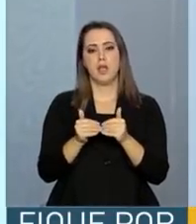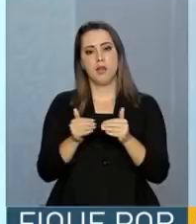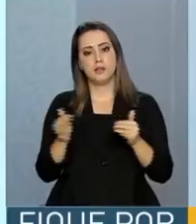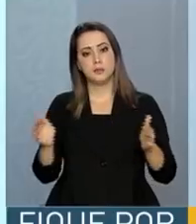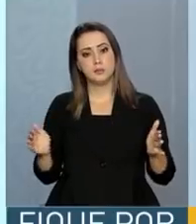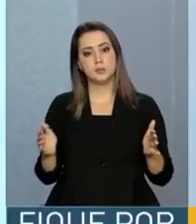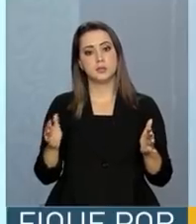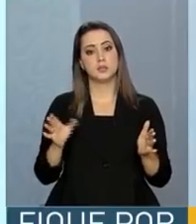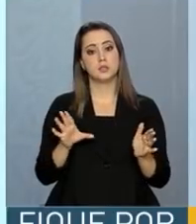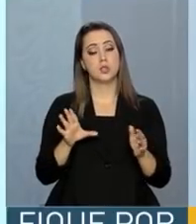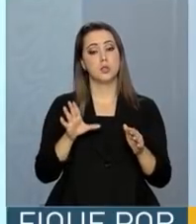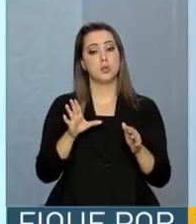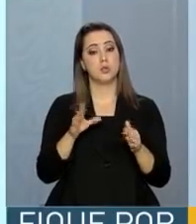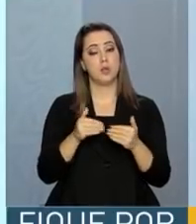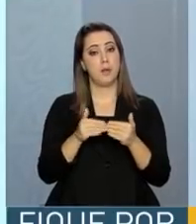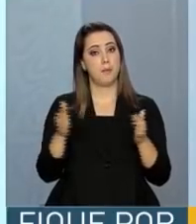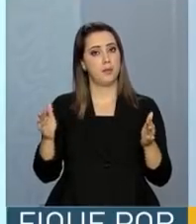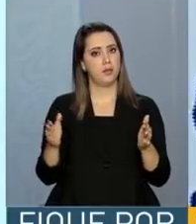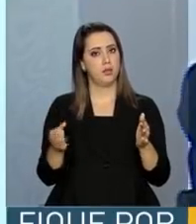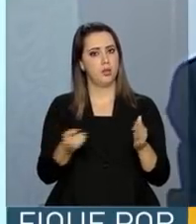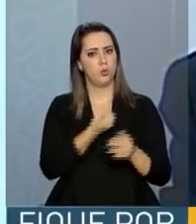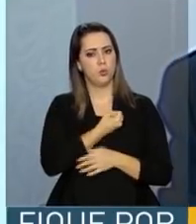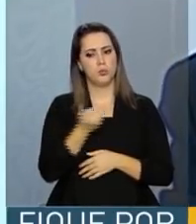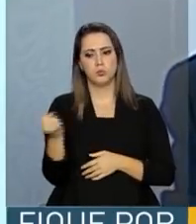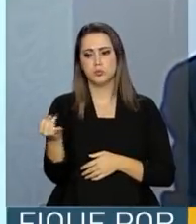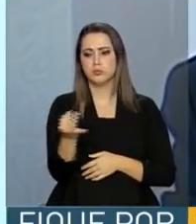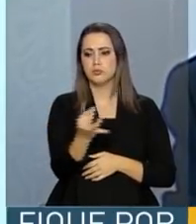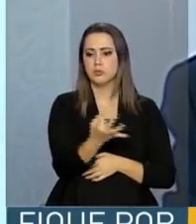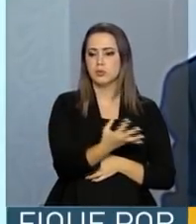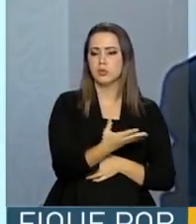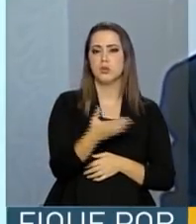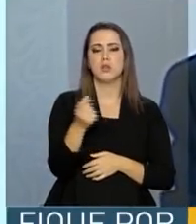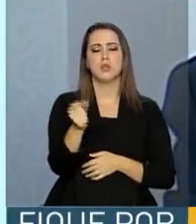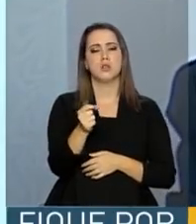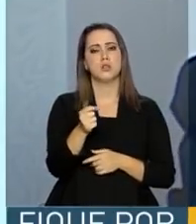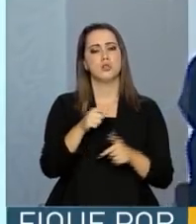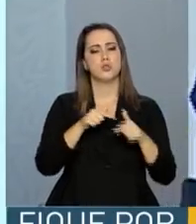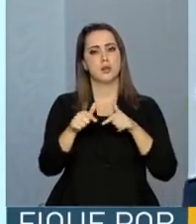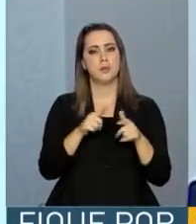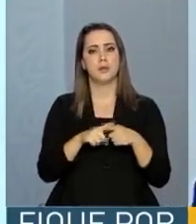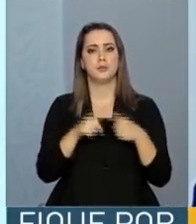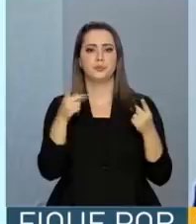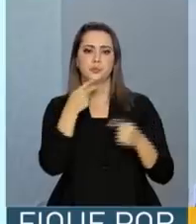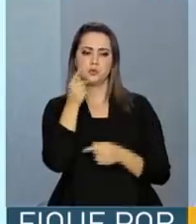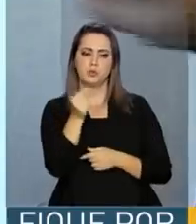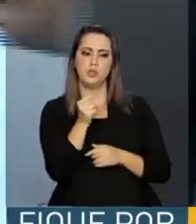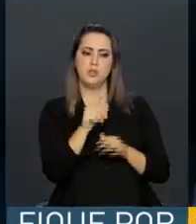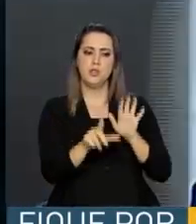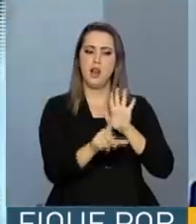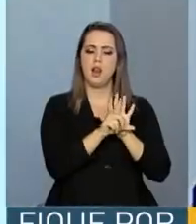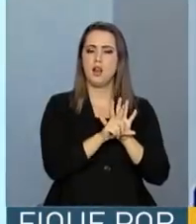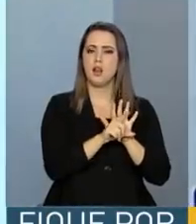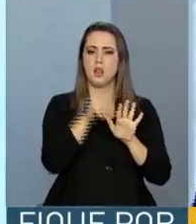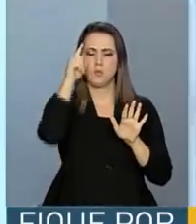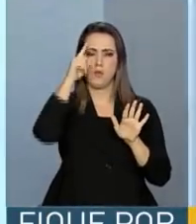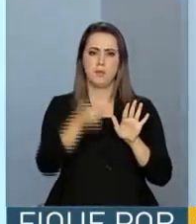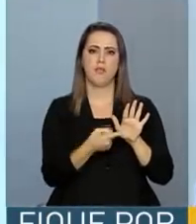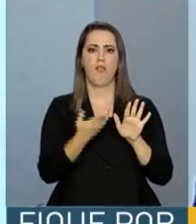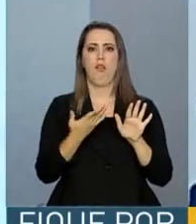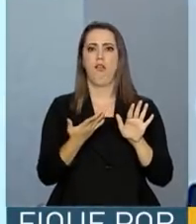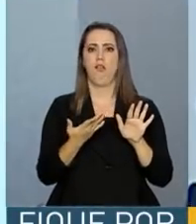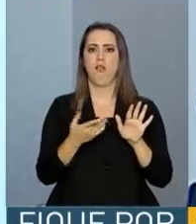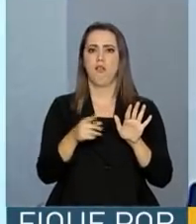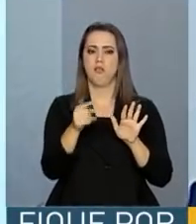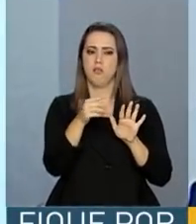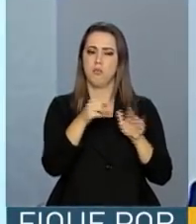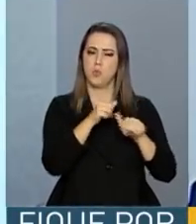a faixa é de emprego e como ninguém ler a constituição quando me dizer mas a lei não vai estabelecer isso e aquilo e falei você conhece a